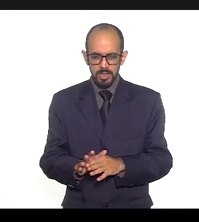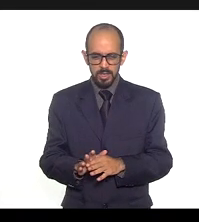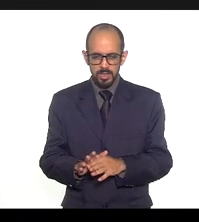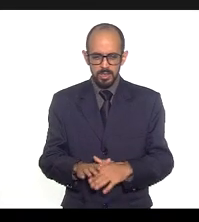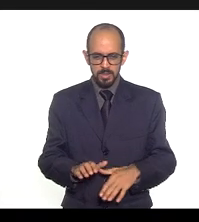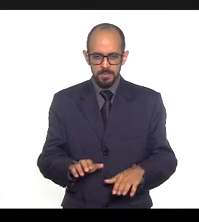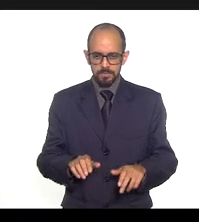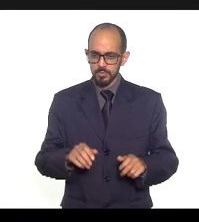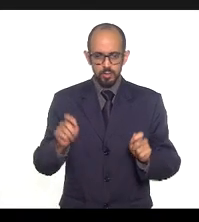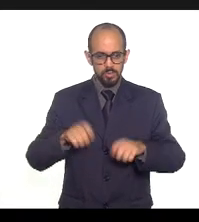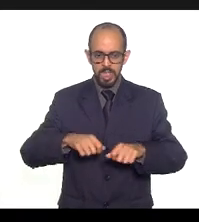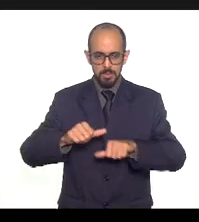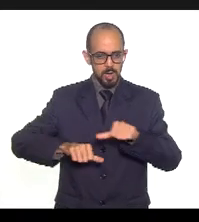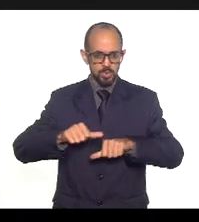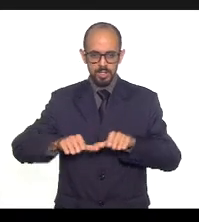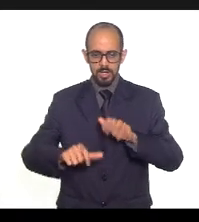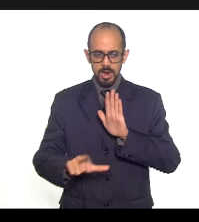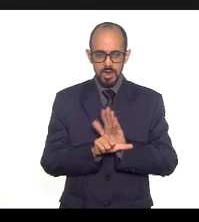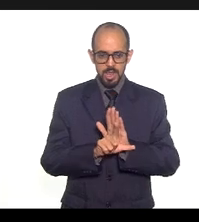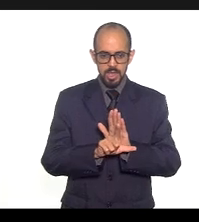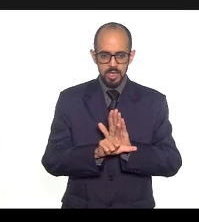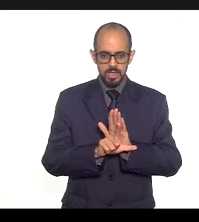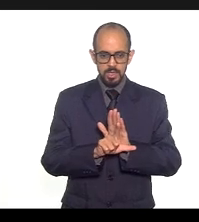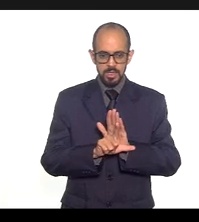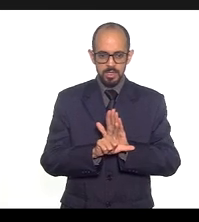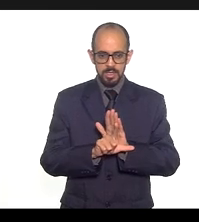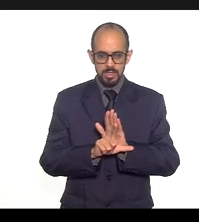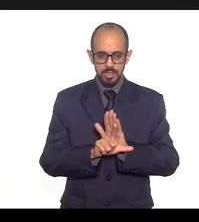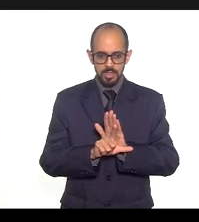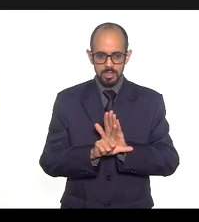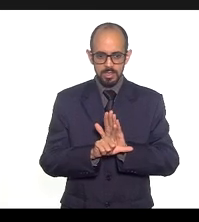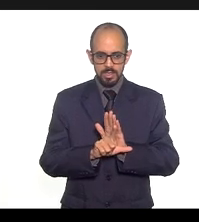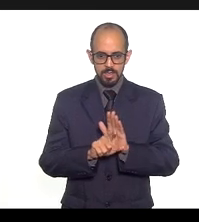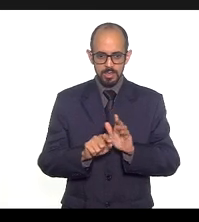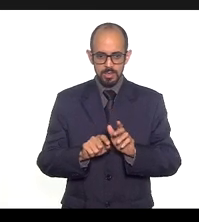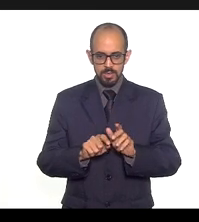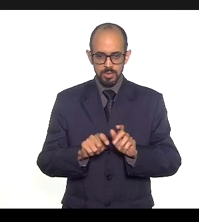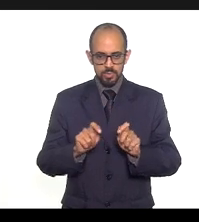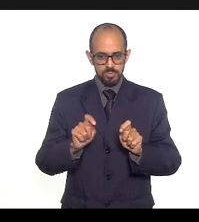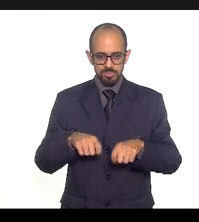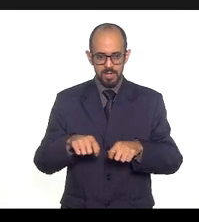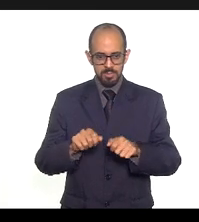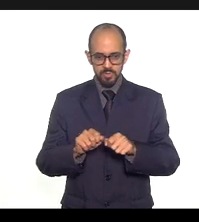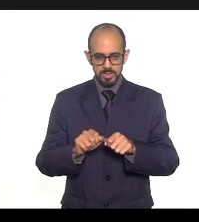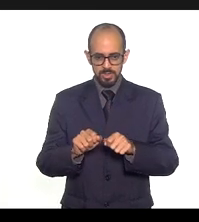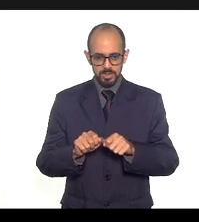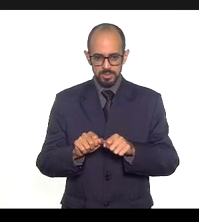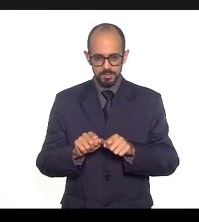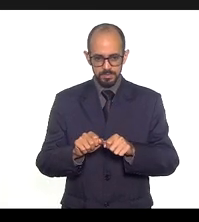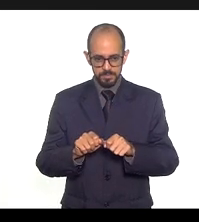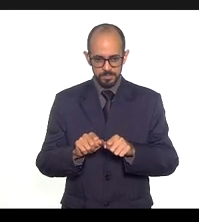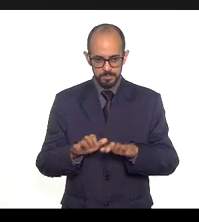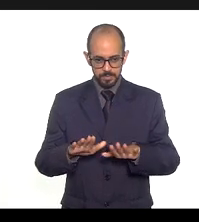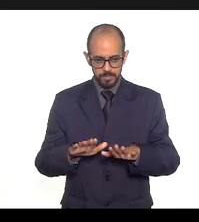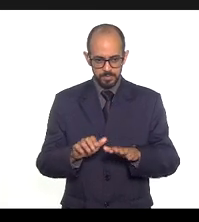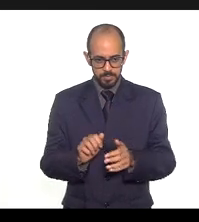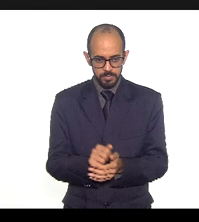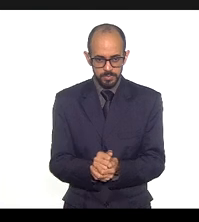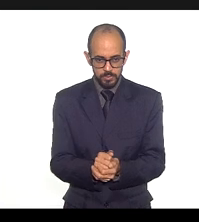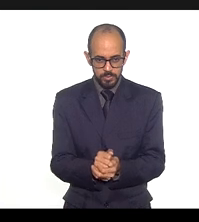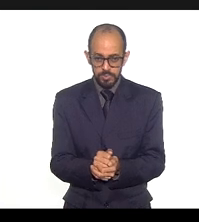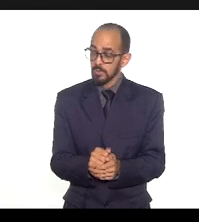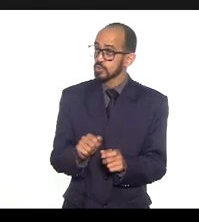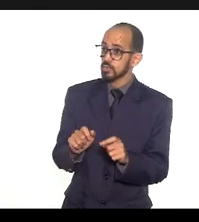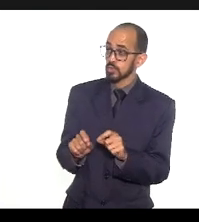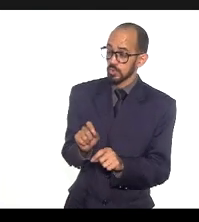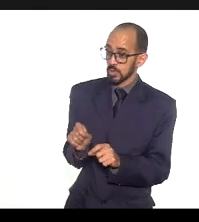Não tem nem como alterar a lei, que aquilo está prejudicado. Que tanto salvar, não tem jeito. Tem como fazer. Olha só, então, eu acho